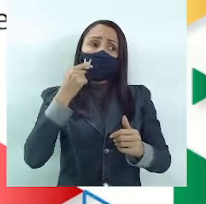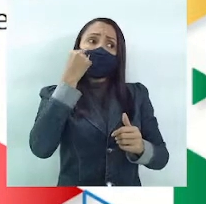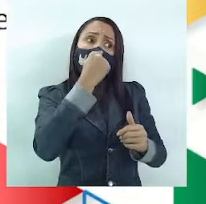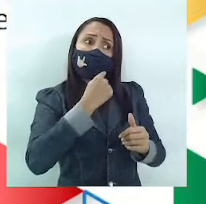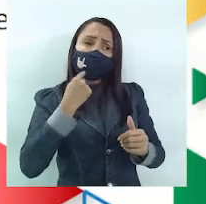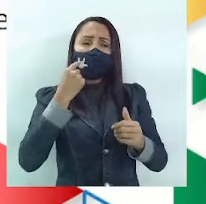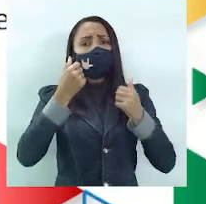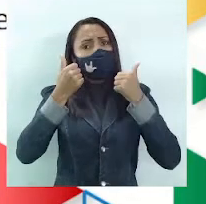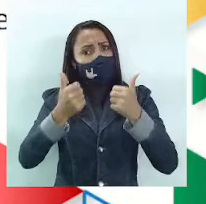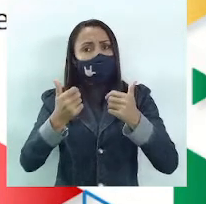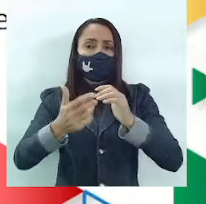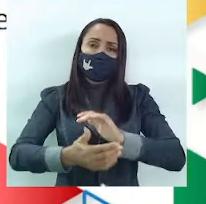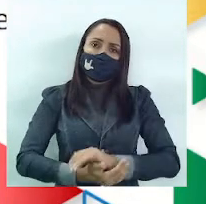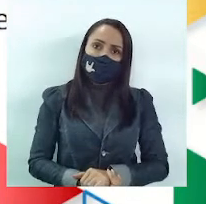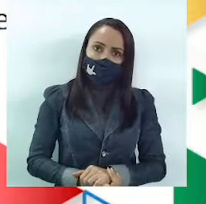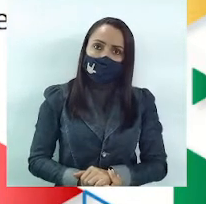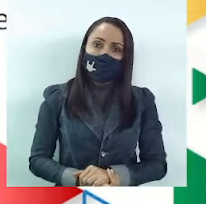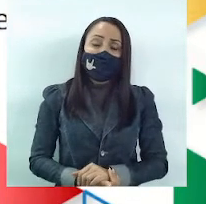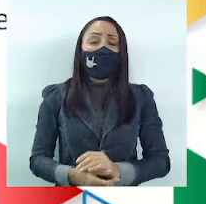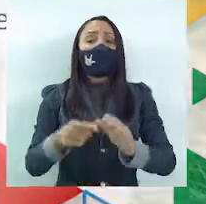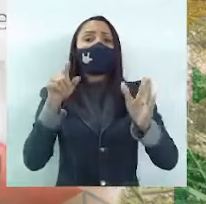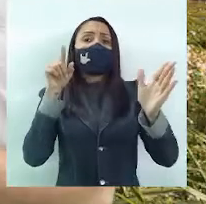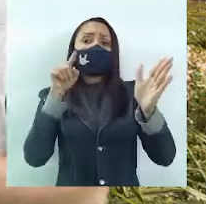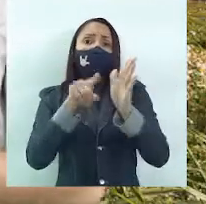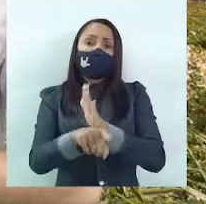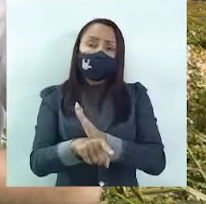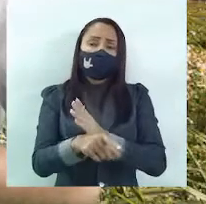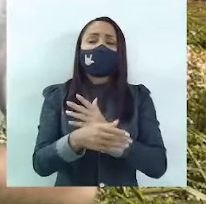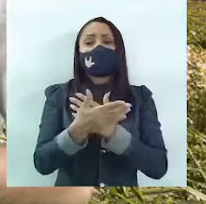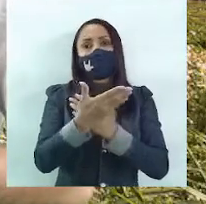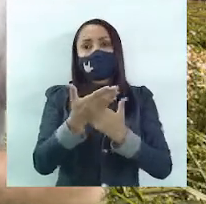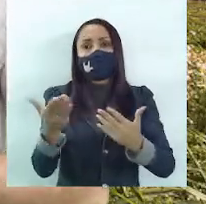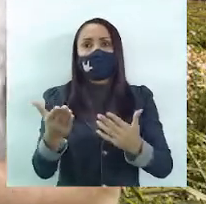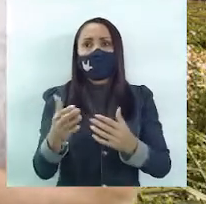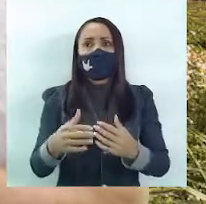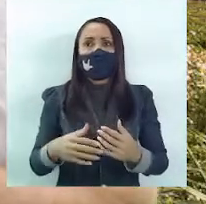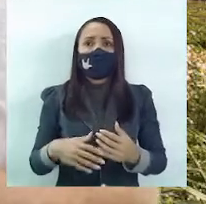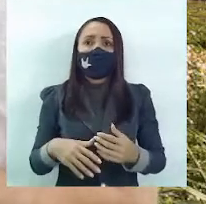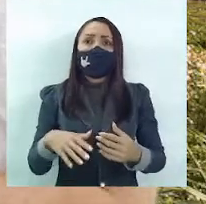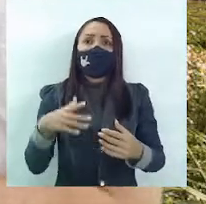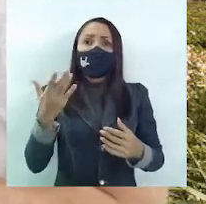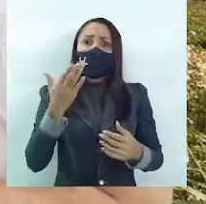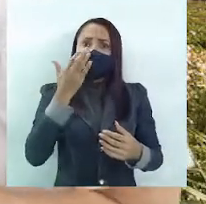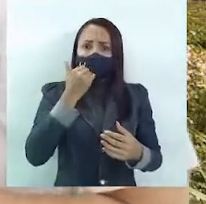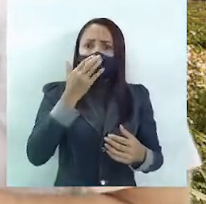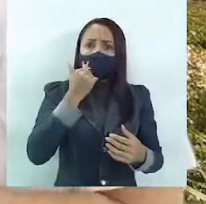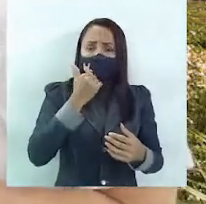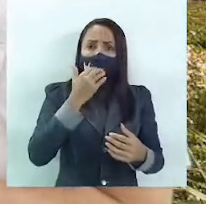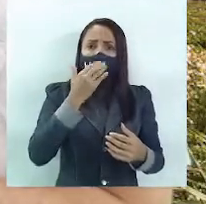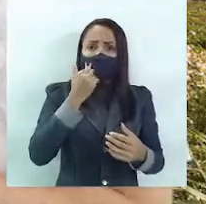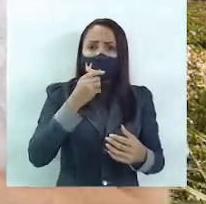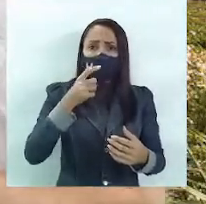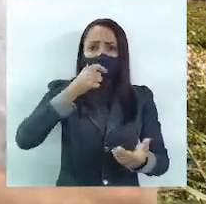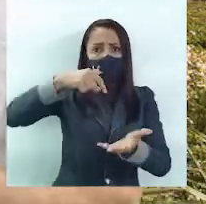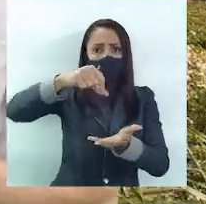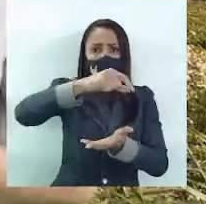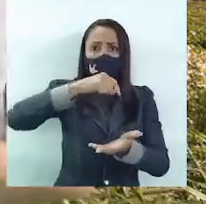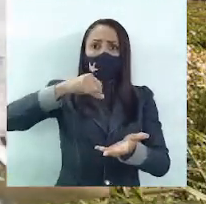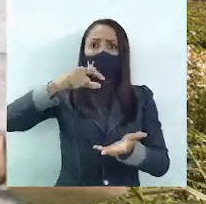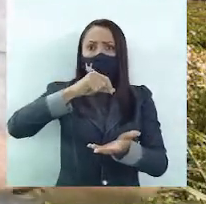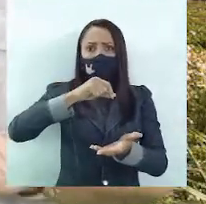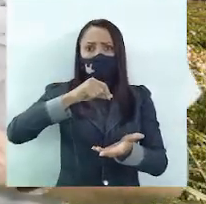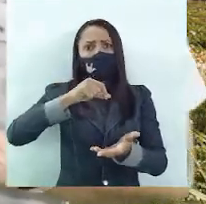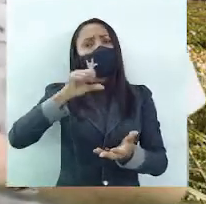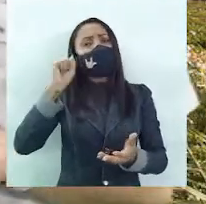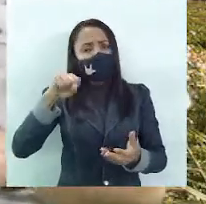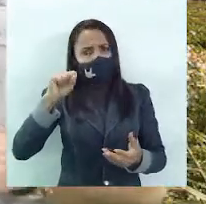boa. Ô professor, uma pergunta que eu acho que várias pessoas têm é o seguinte: alimentos salgados também produzem cárie?